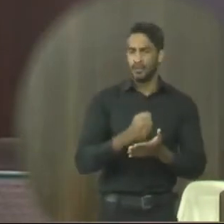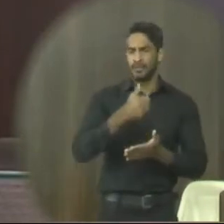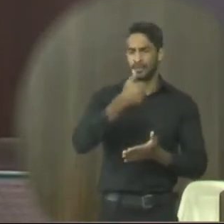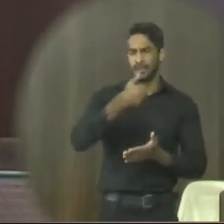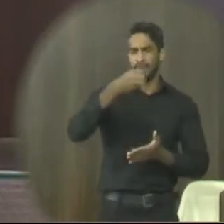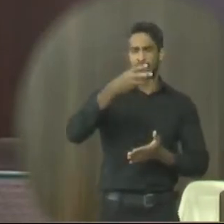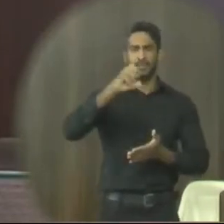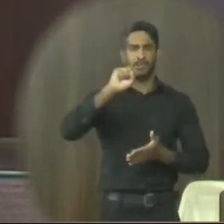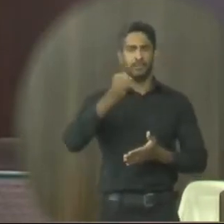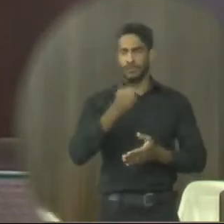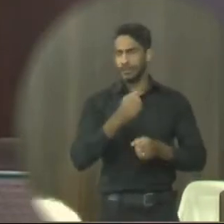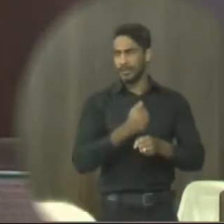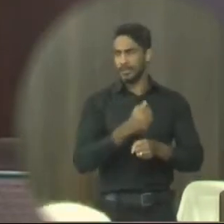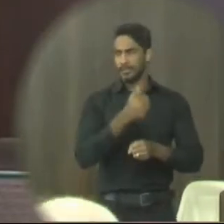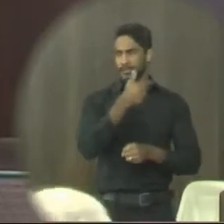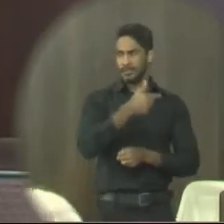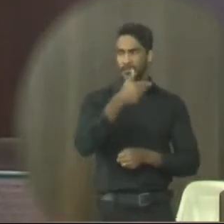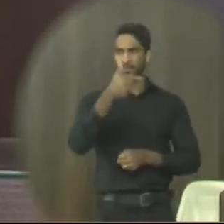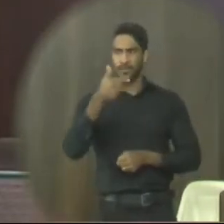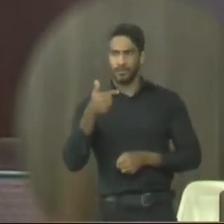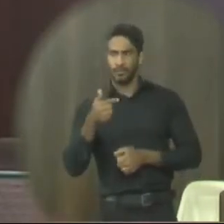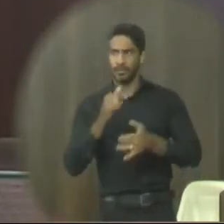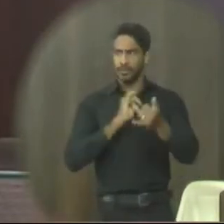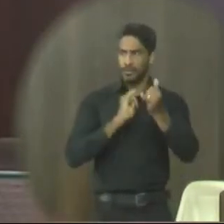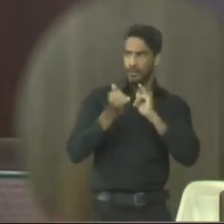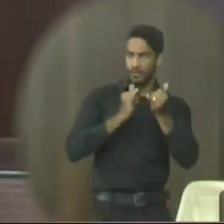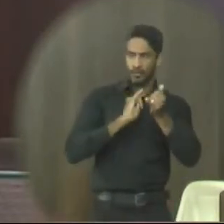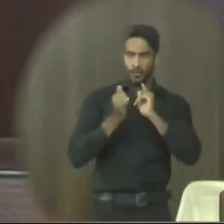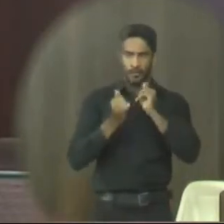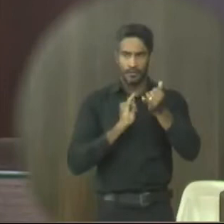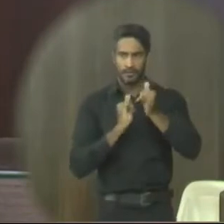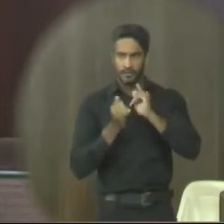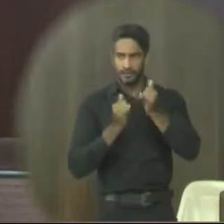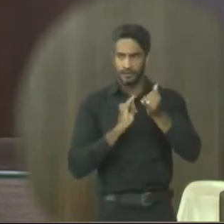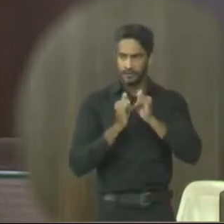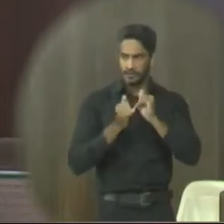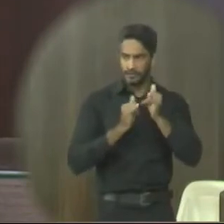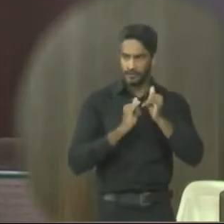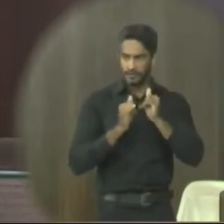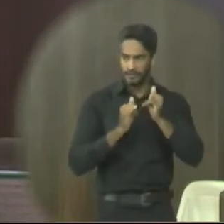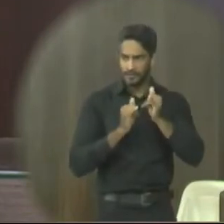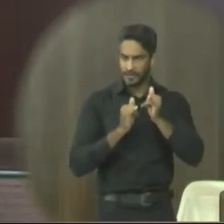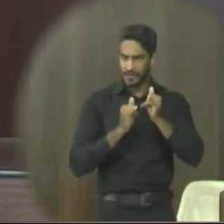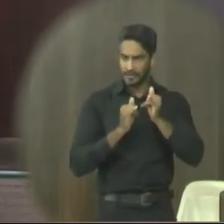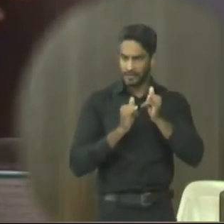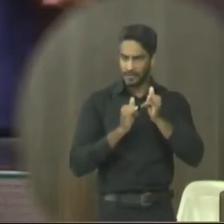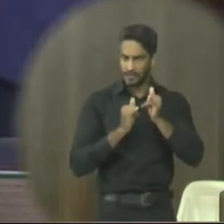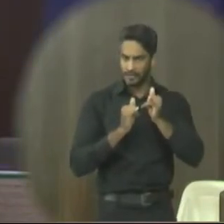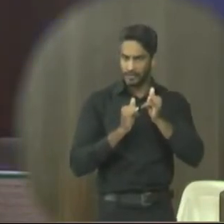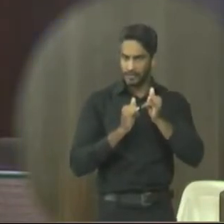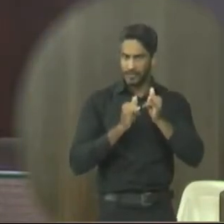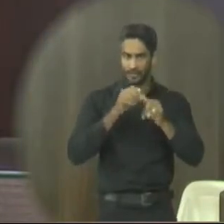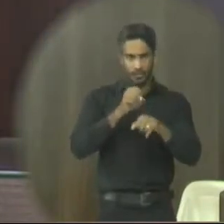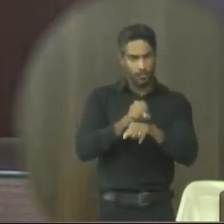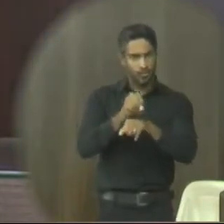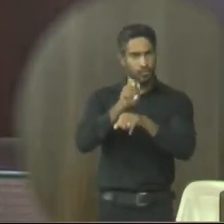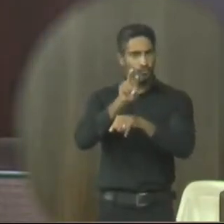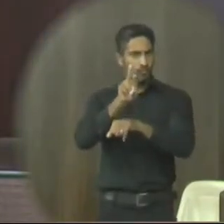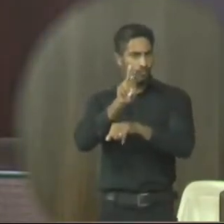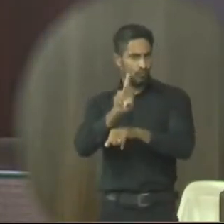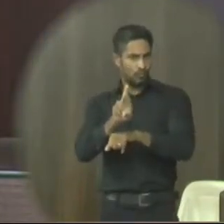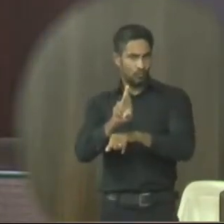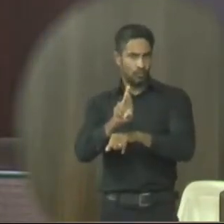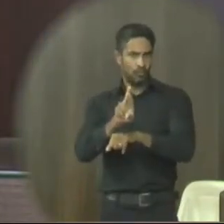138 de 2022, com informação acerca da designação para que o doutor Ricardo